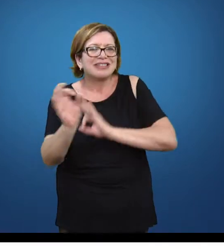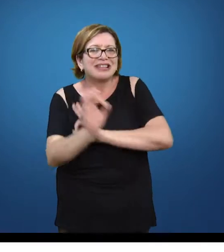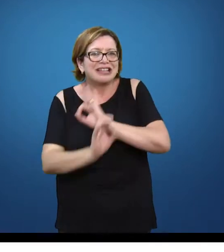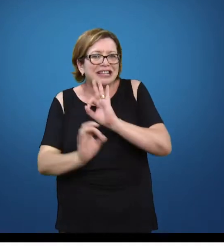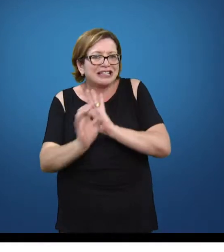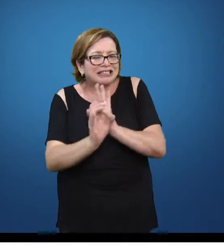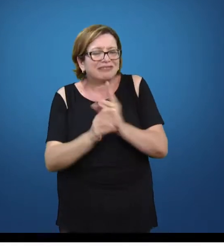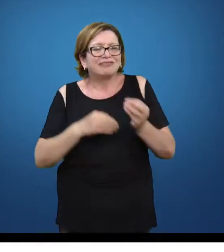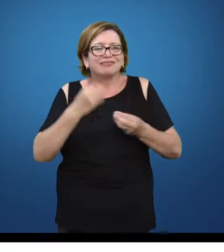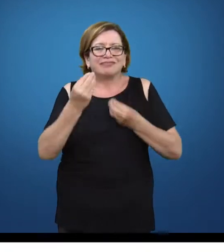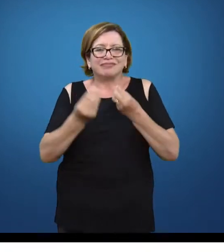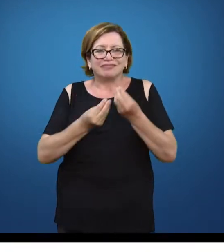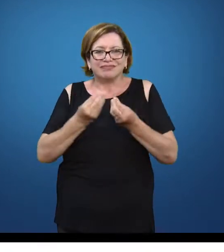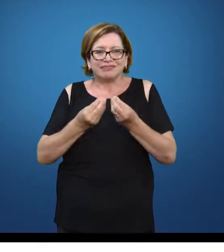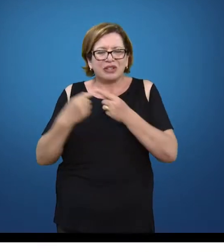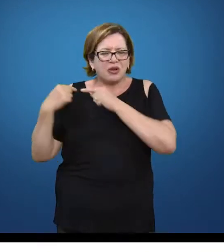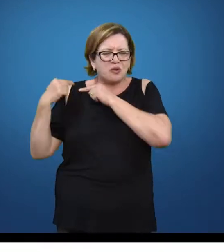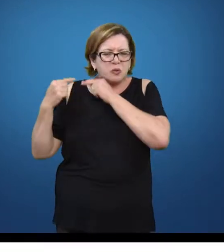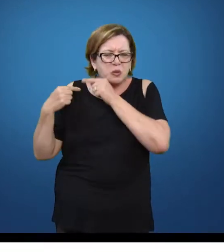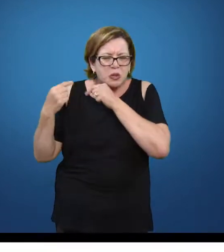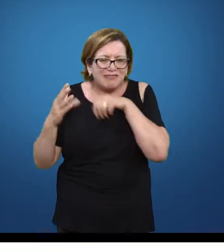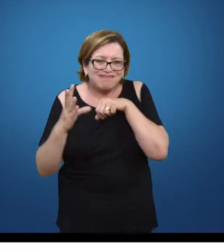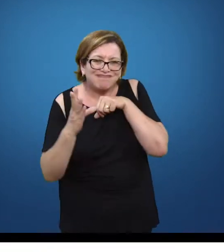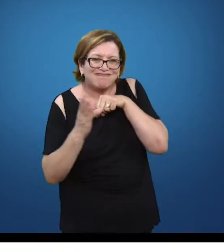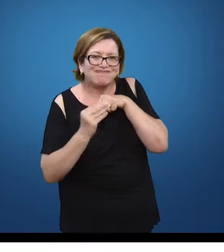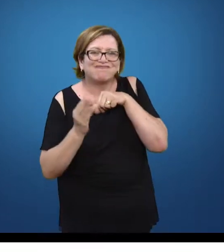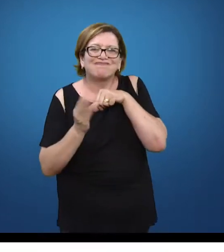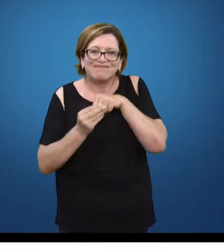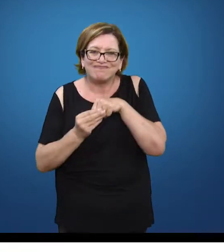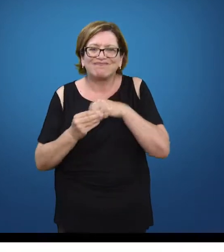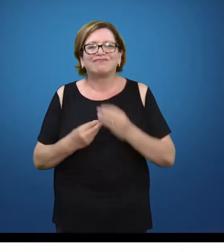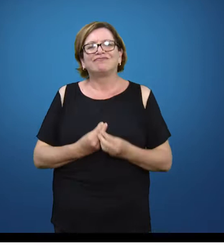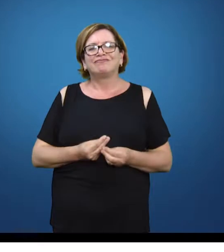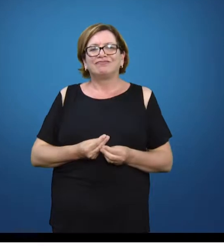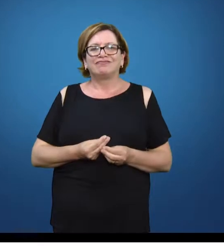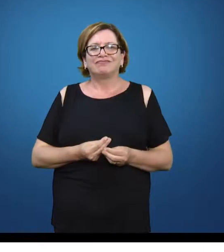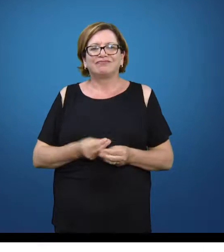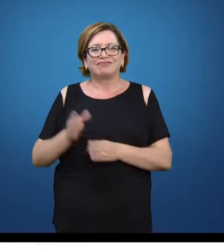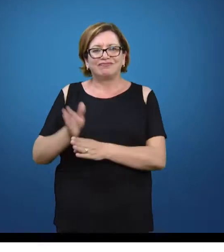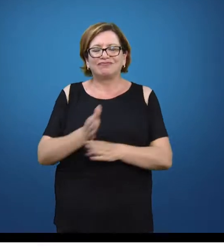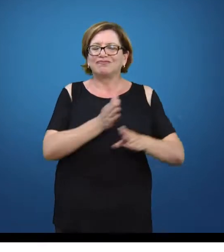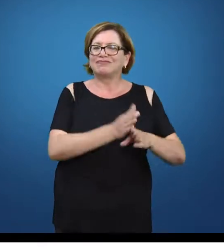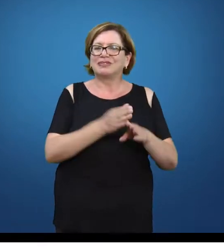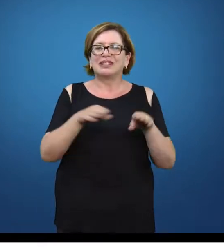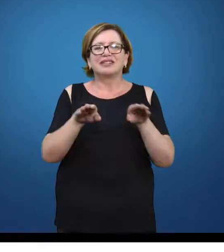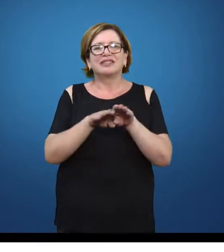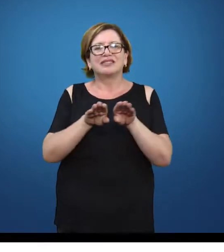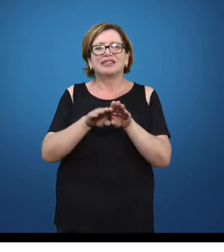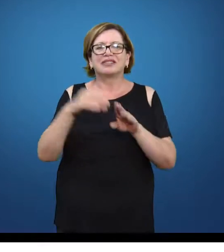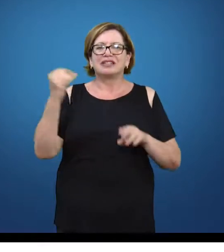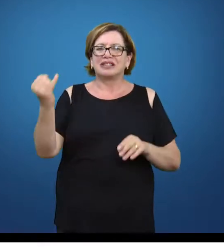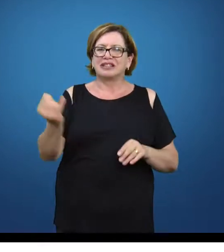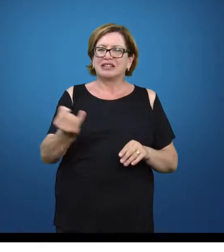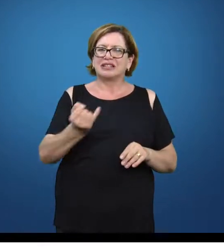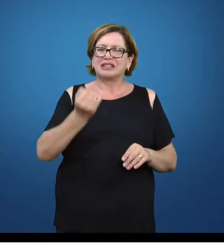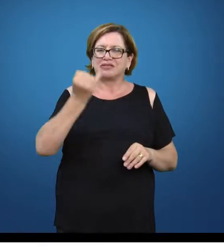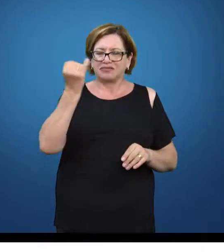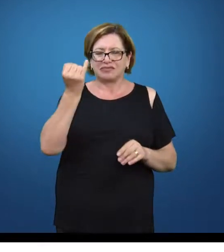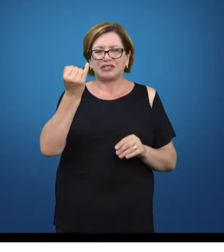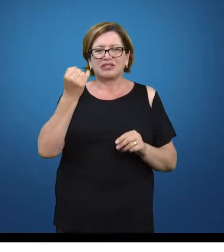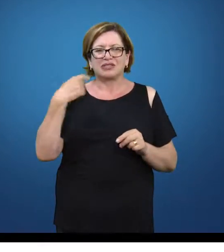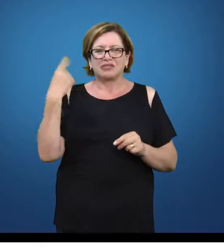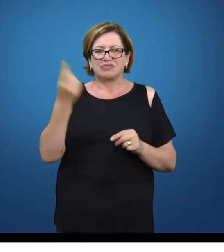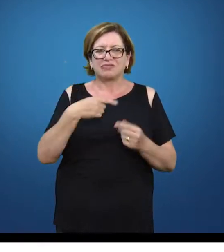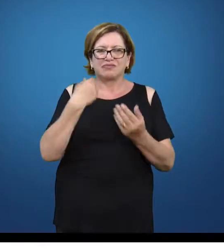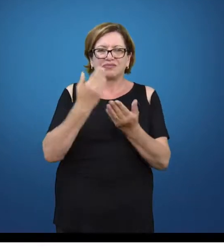conhecimento elaborado ao longo da história da humanidade. Outro ponto importante quando a gente se estuda